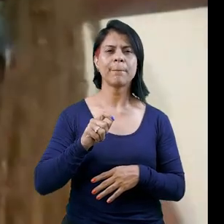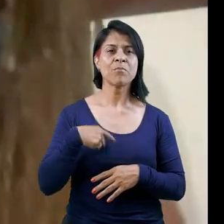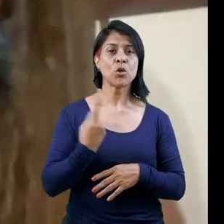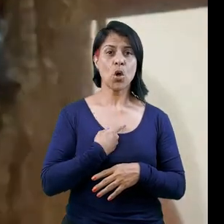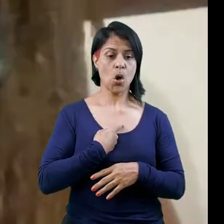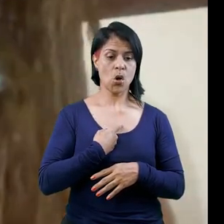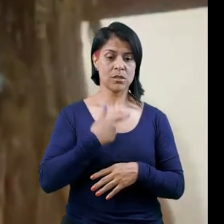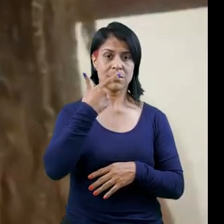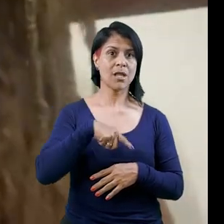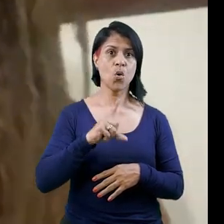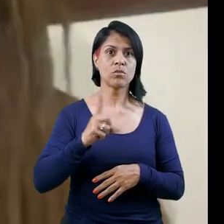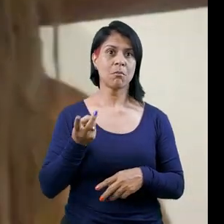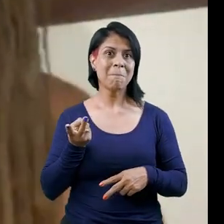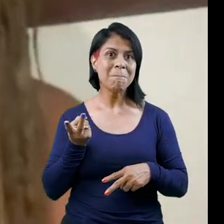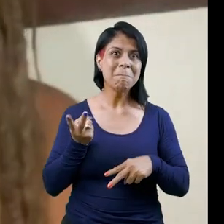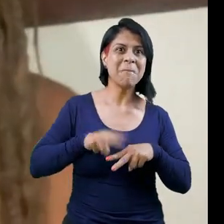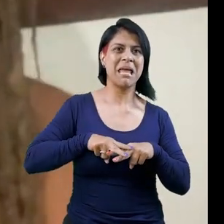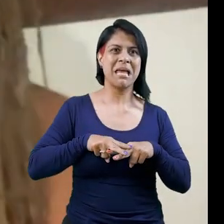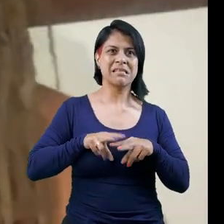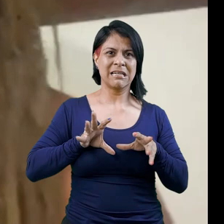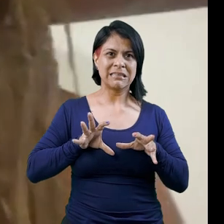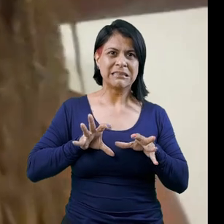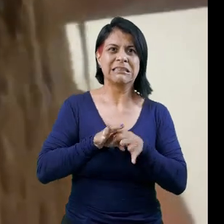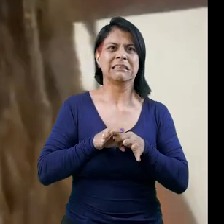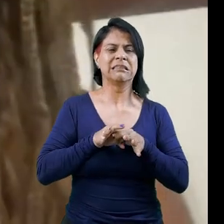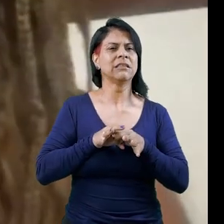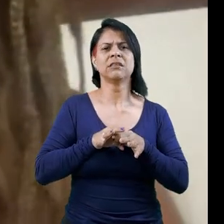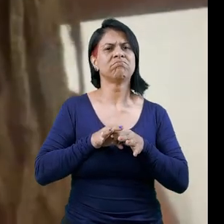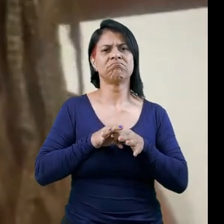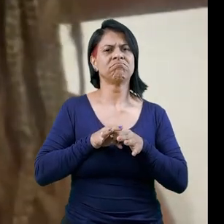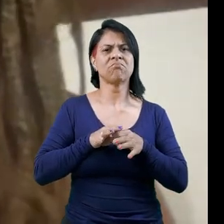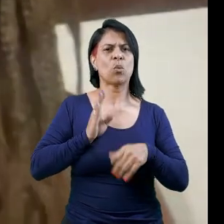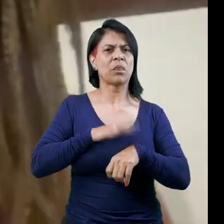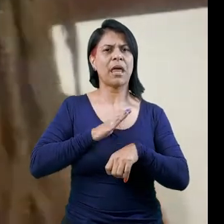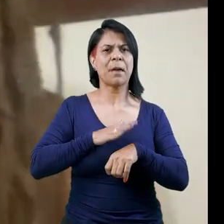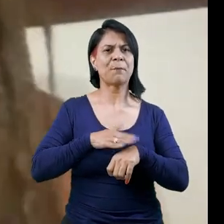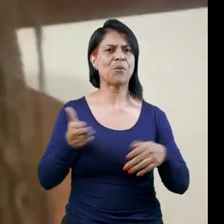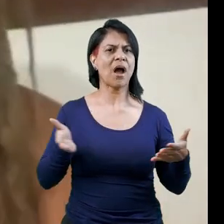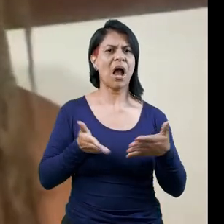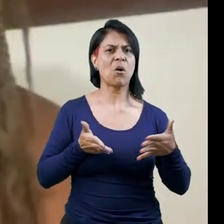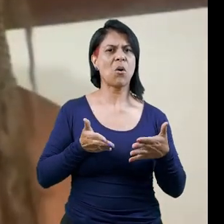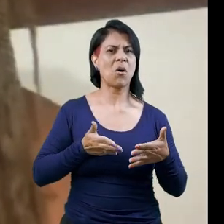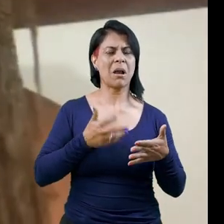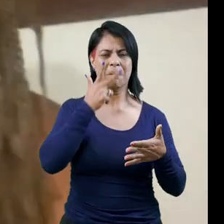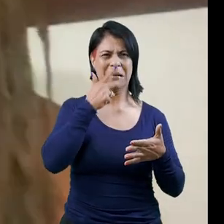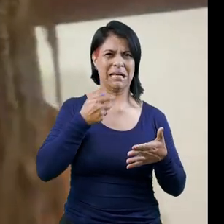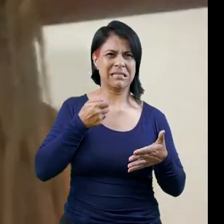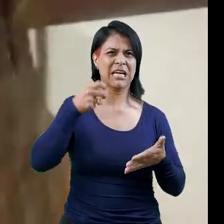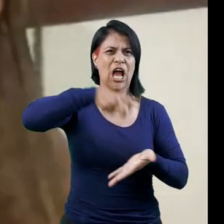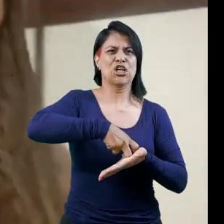não estamos cativas e não somos cativas de um tempo de condenação.